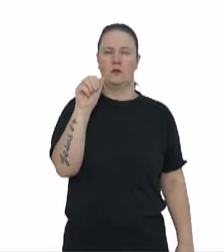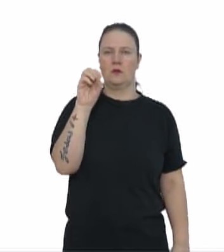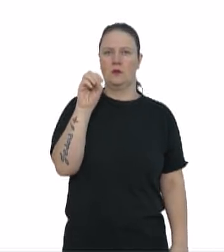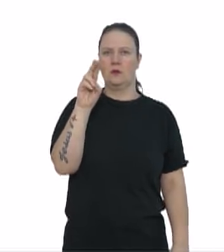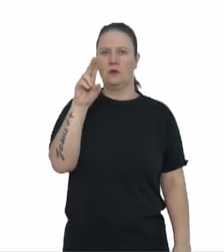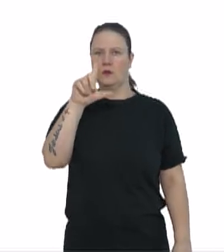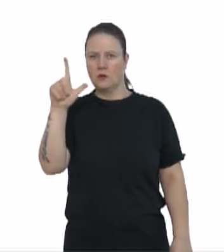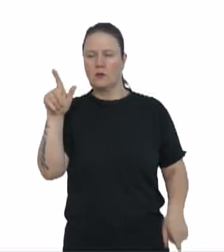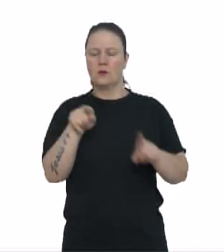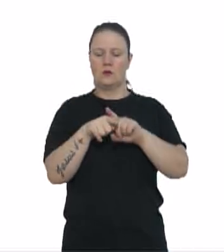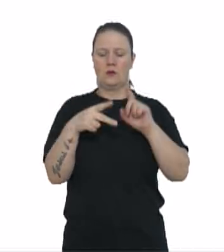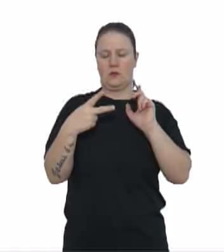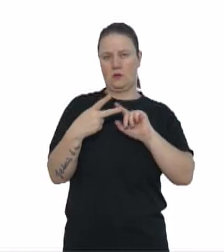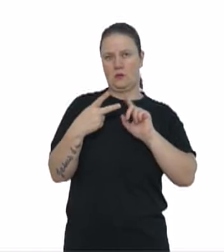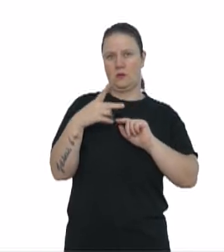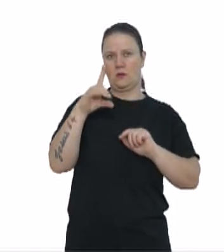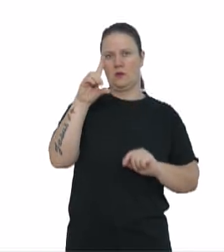no dadaísmo.